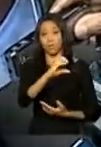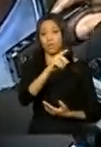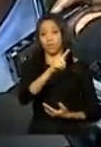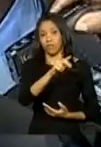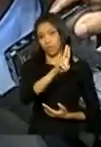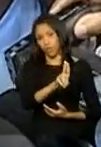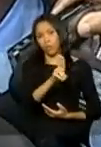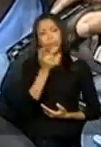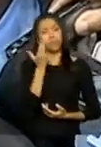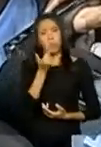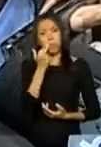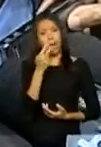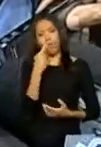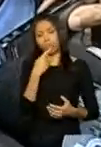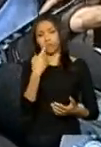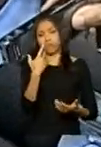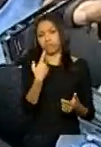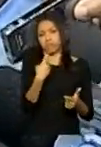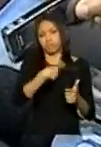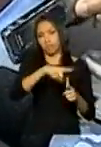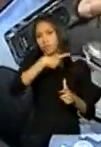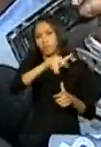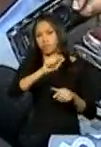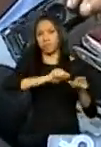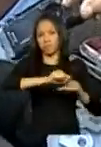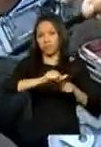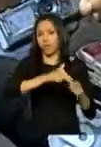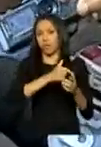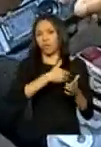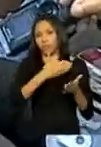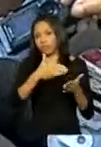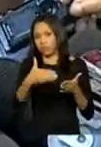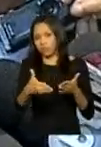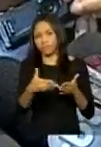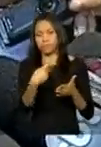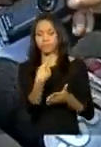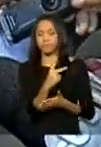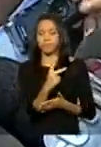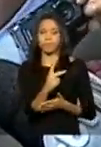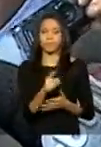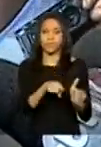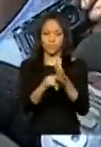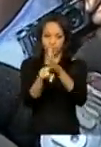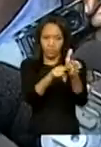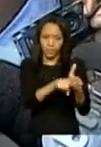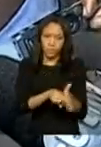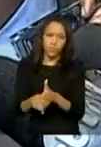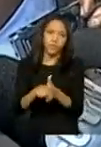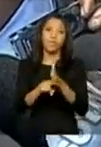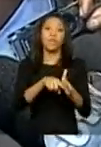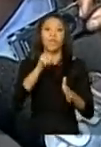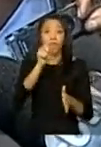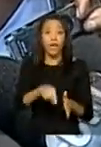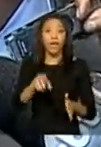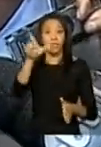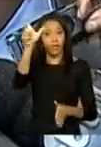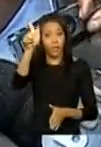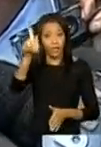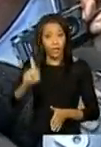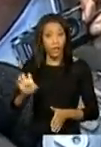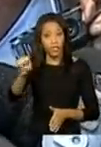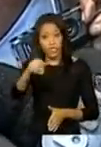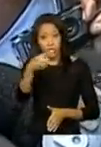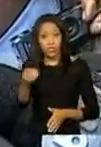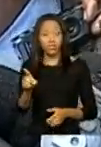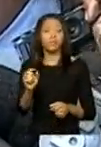apresentou. A única parte que ela apresentou é uma parte referente à administração dela e da Ana de